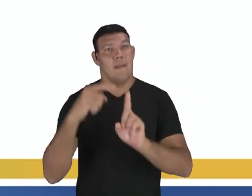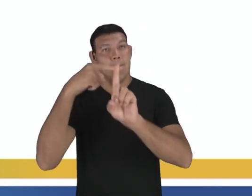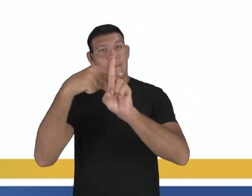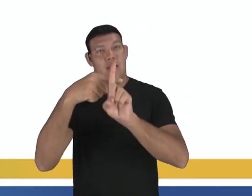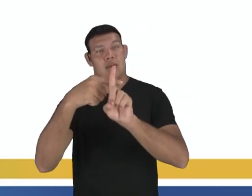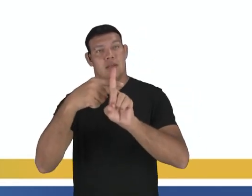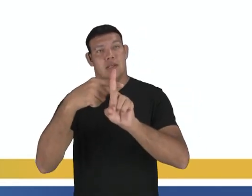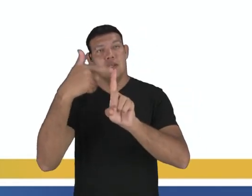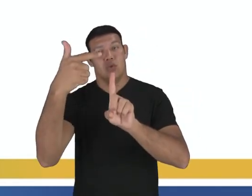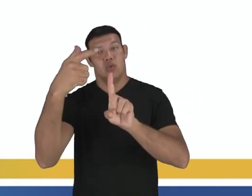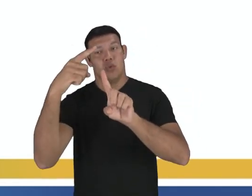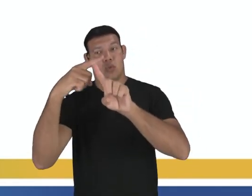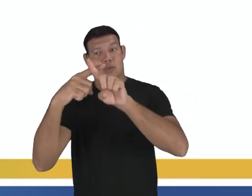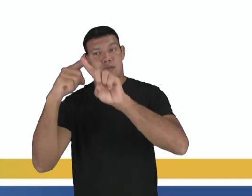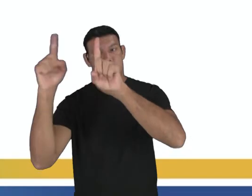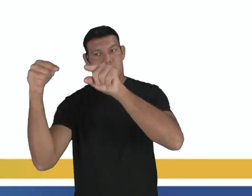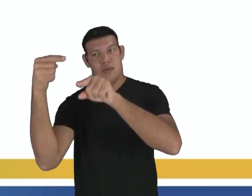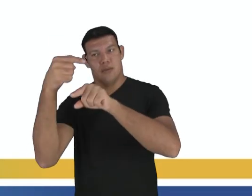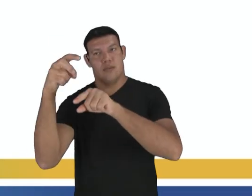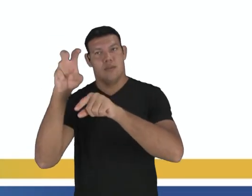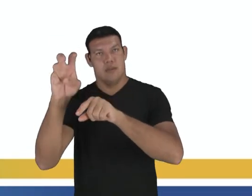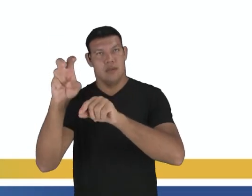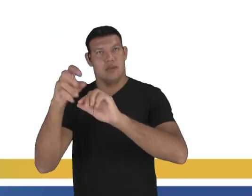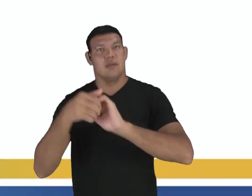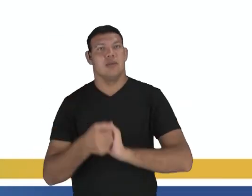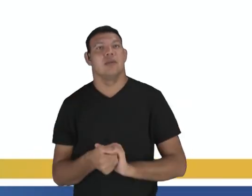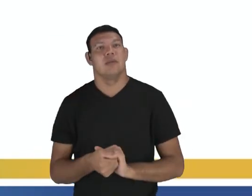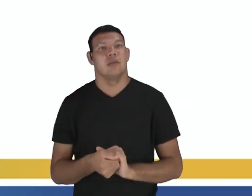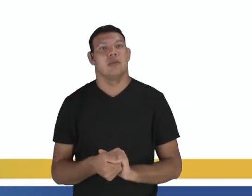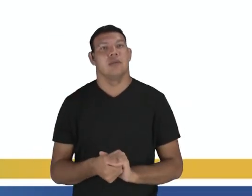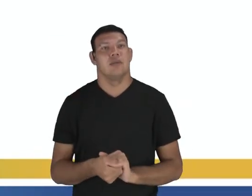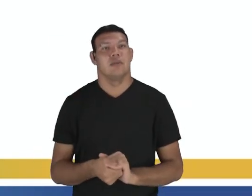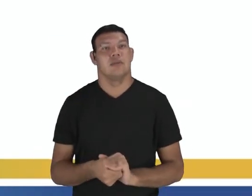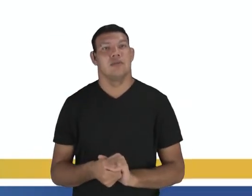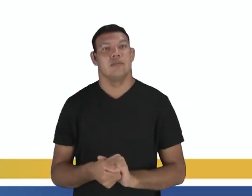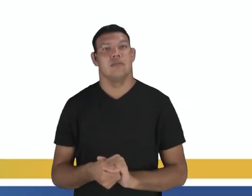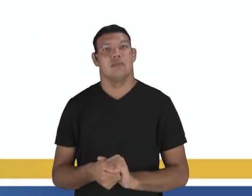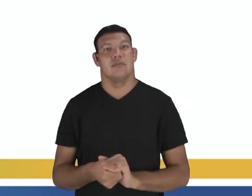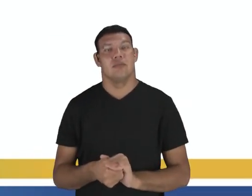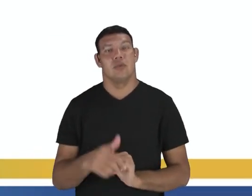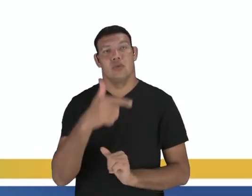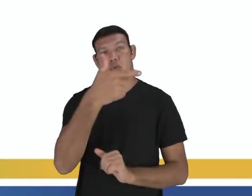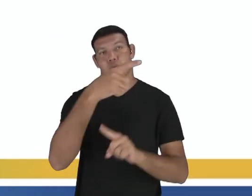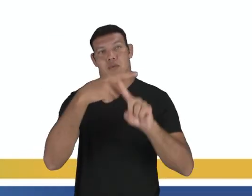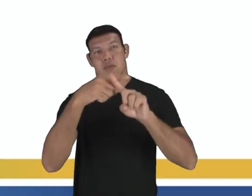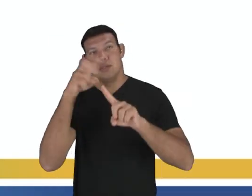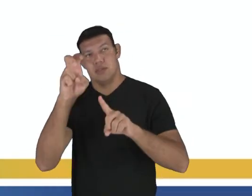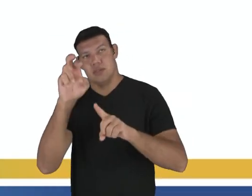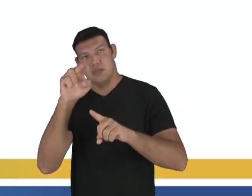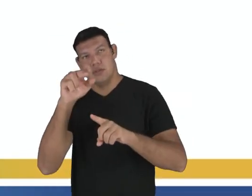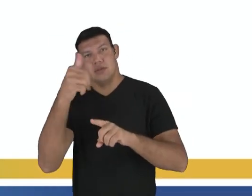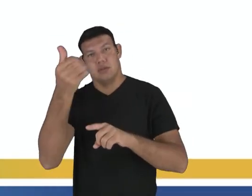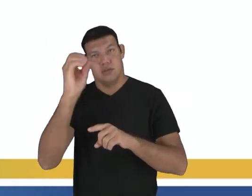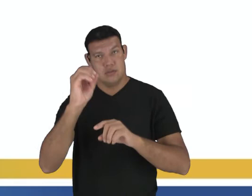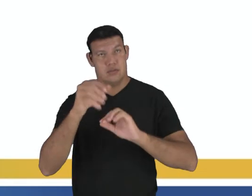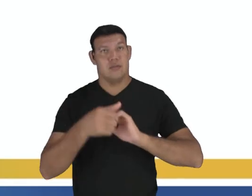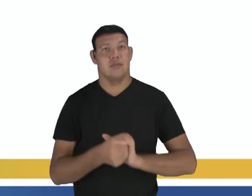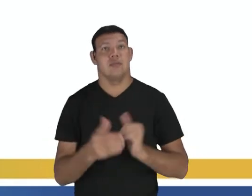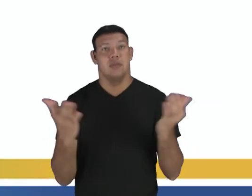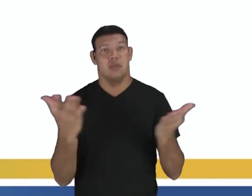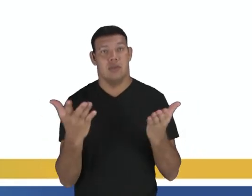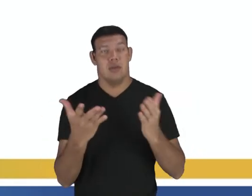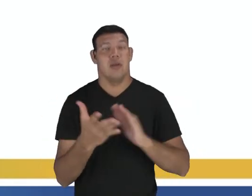2 vezes o menos 5 mais 2 vezes menos 5. 2 vezes 5, 10. E aí eu tenho